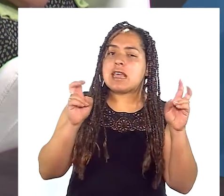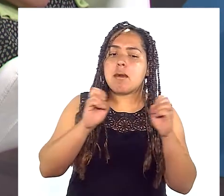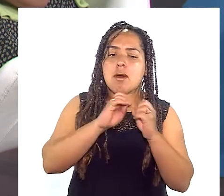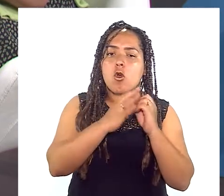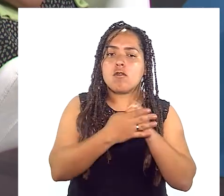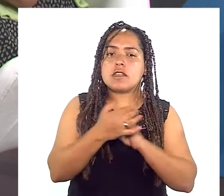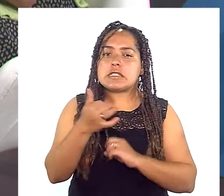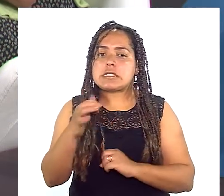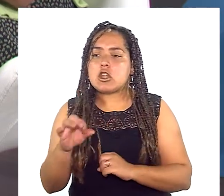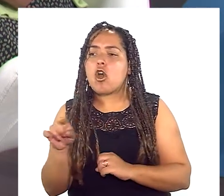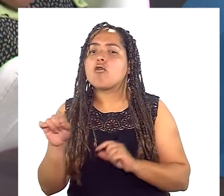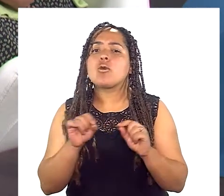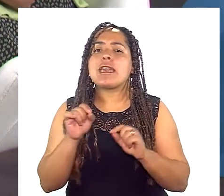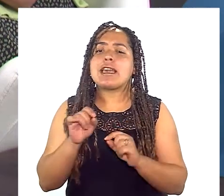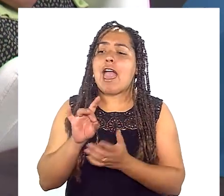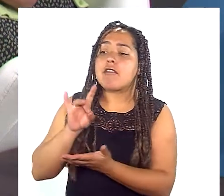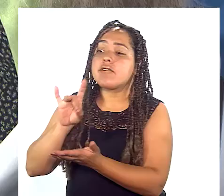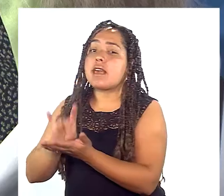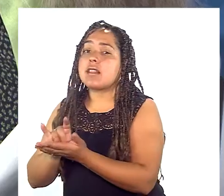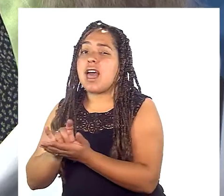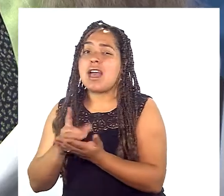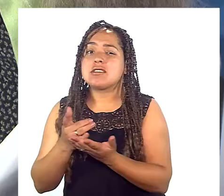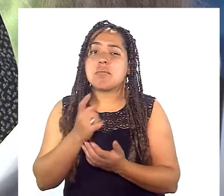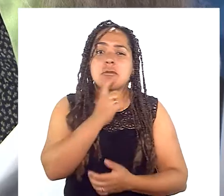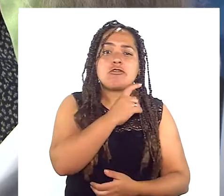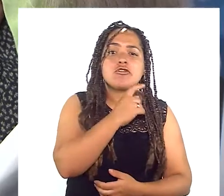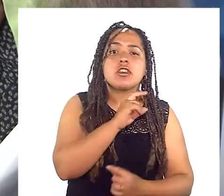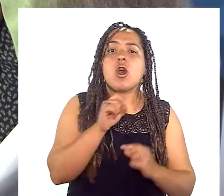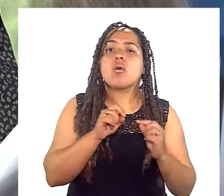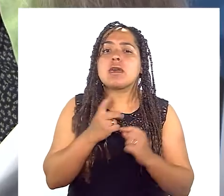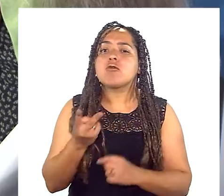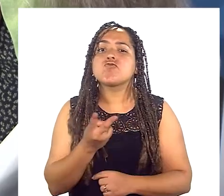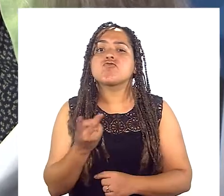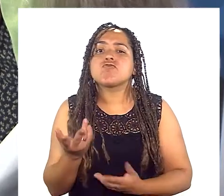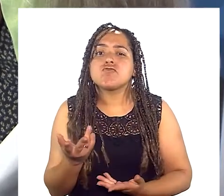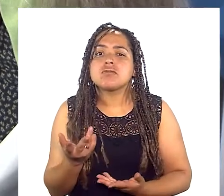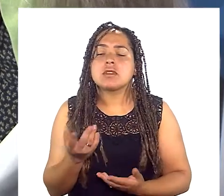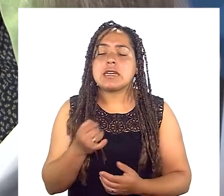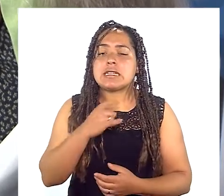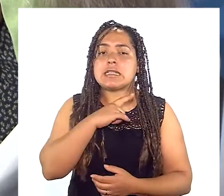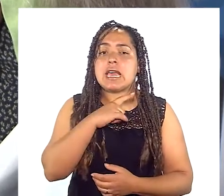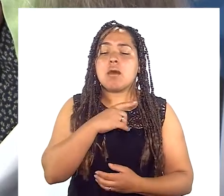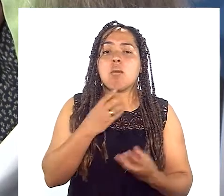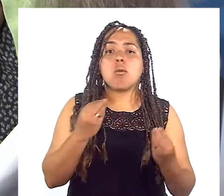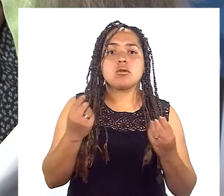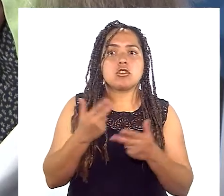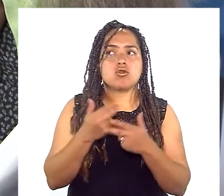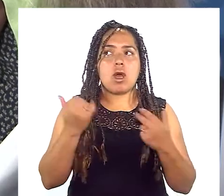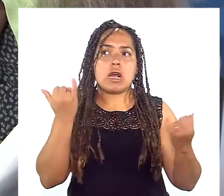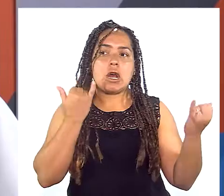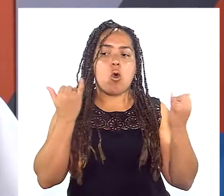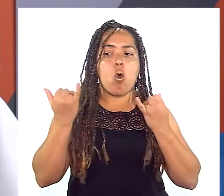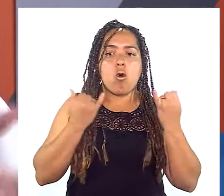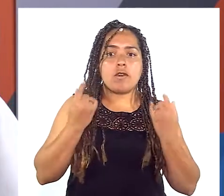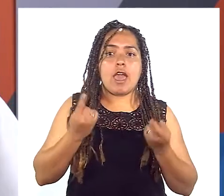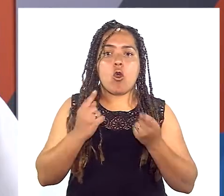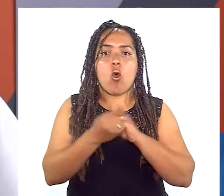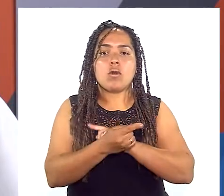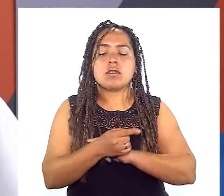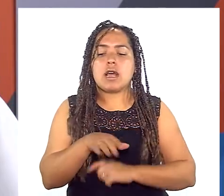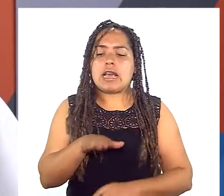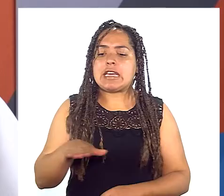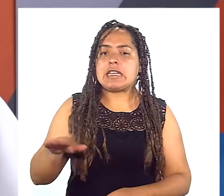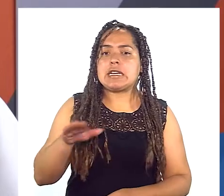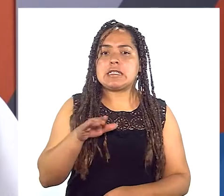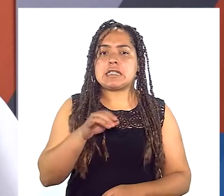é verdade e o que é mito? Ou seja, escuta-se muitas coisas, né, que são